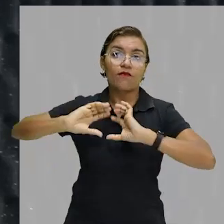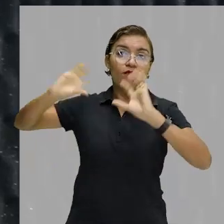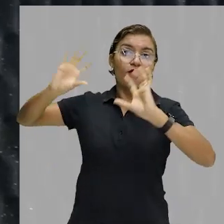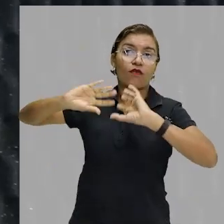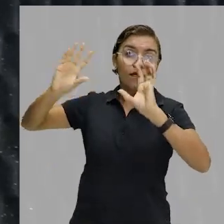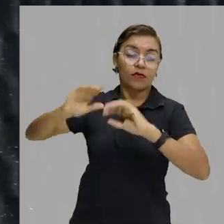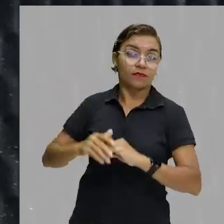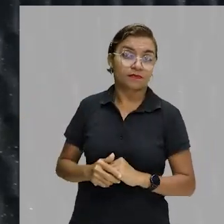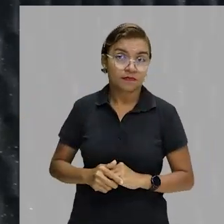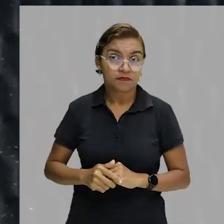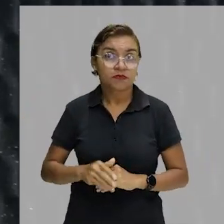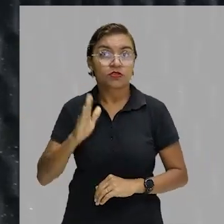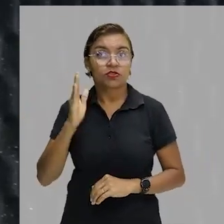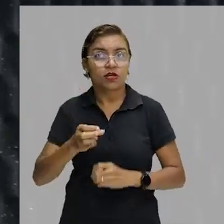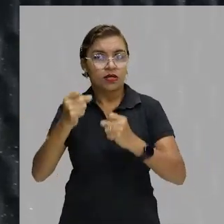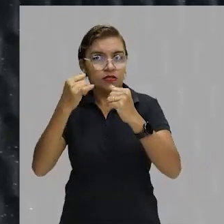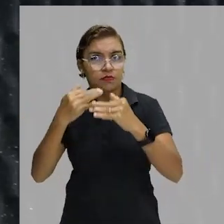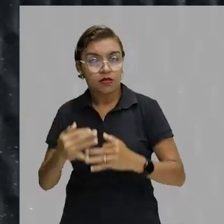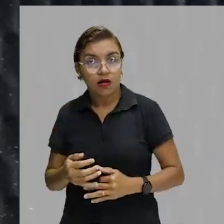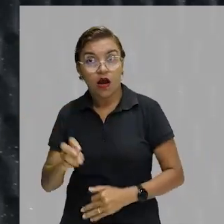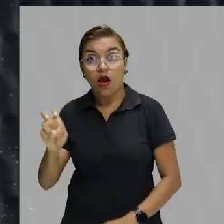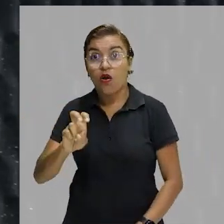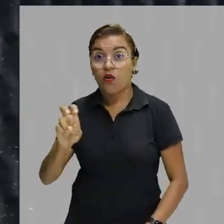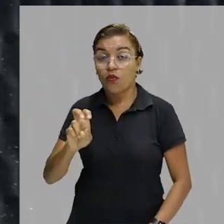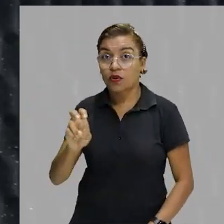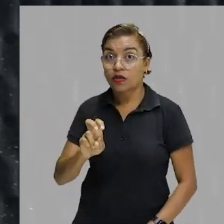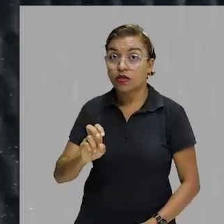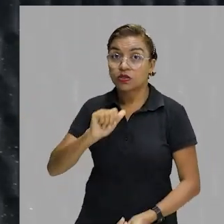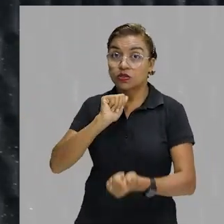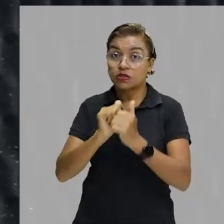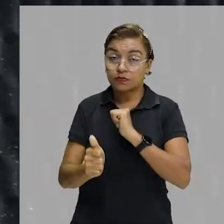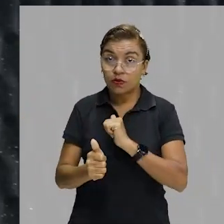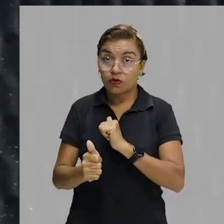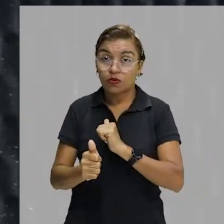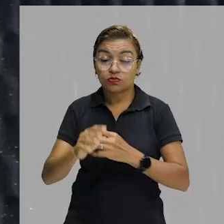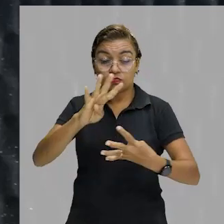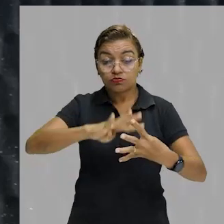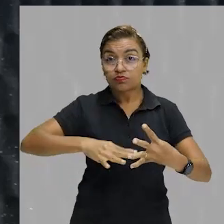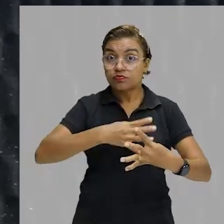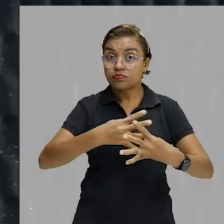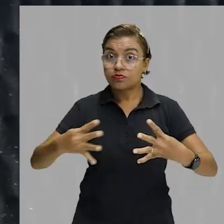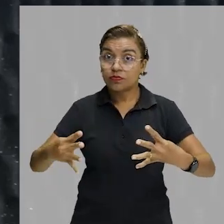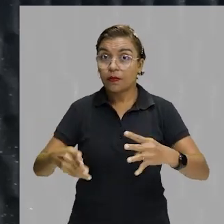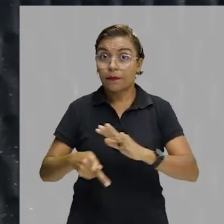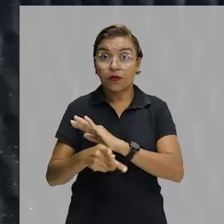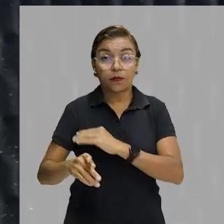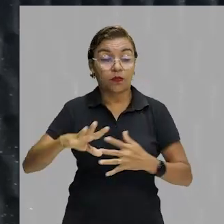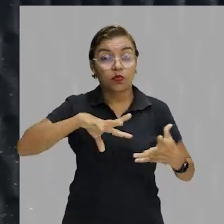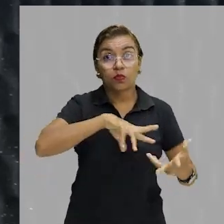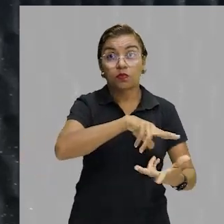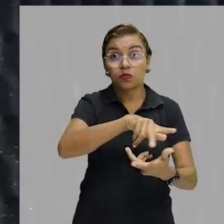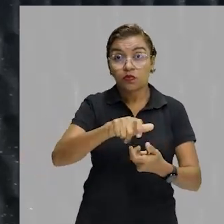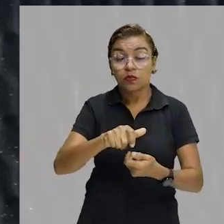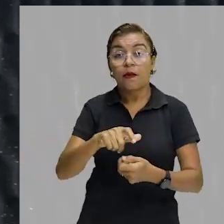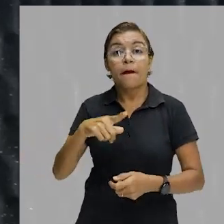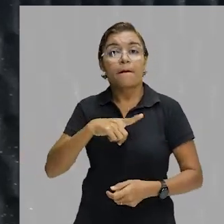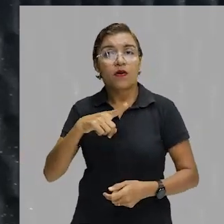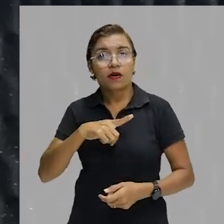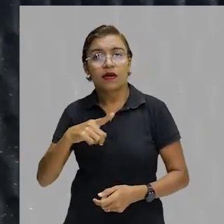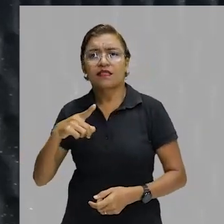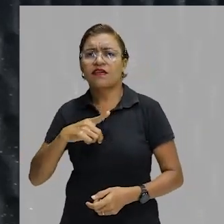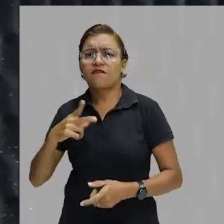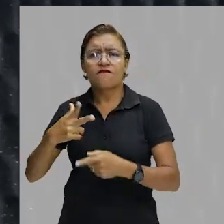O voleibol, já falei para vocês que é o quinto esporte mais praticado no mundo, o esporte de rede. É muito difundido? É, porque tem